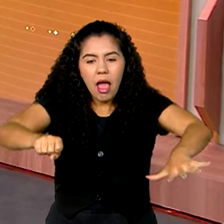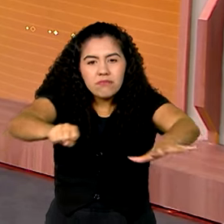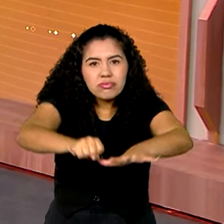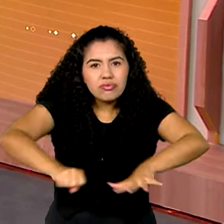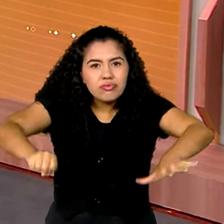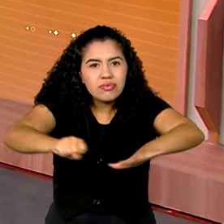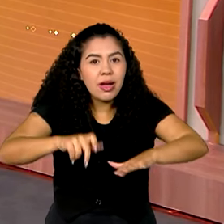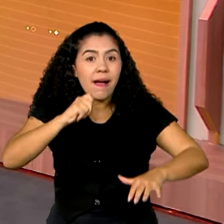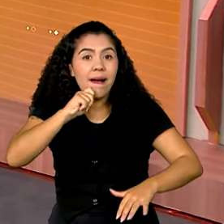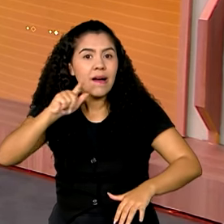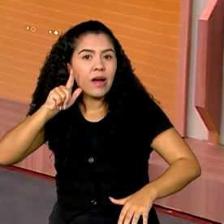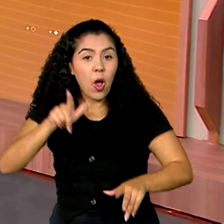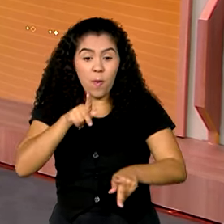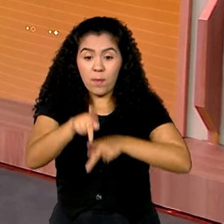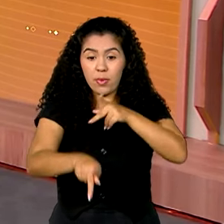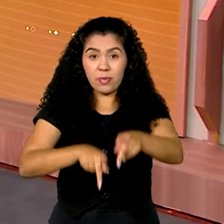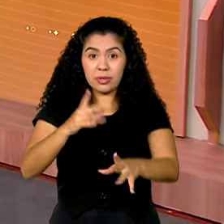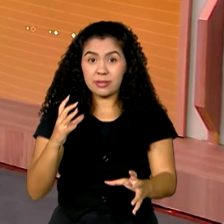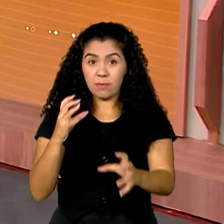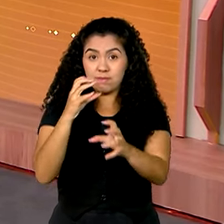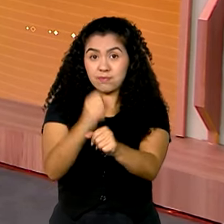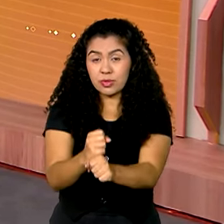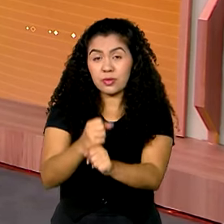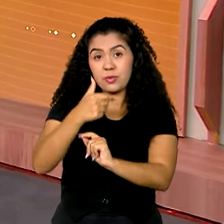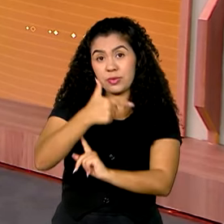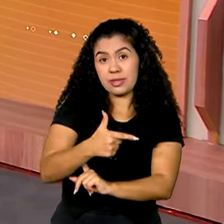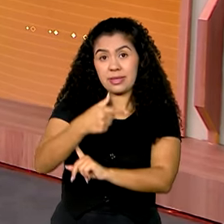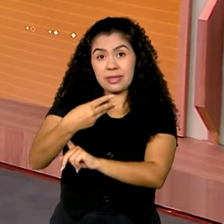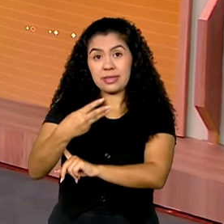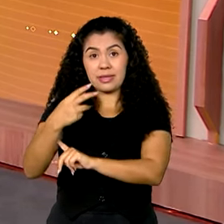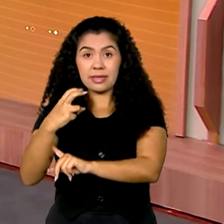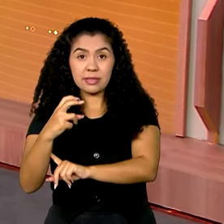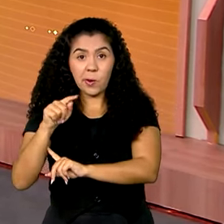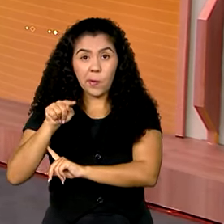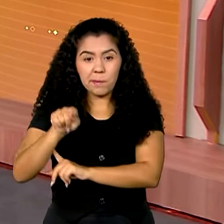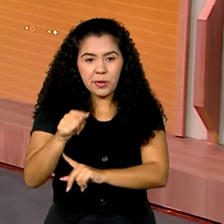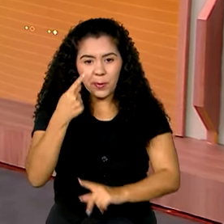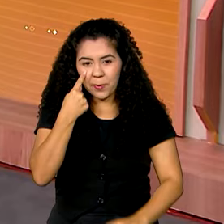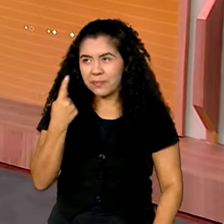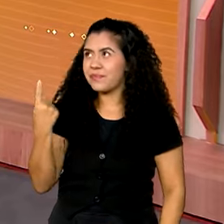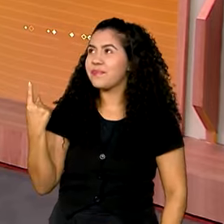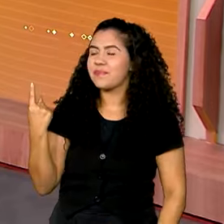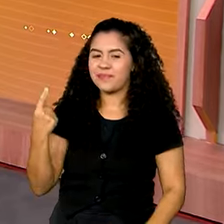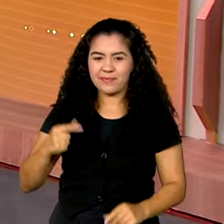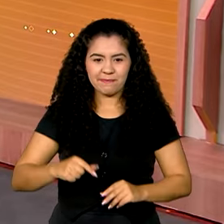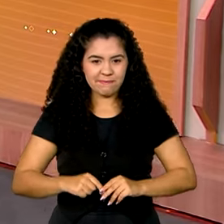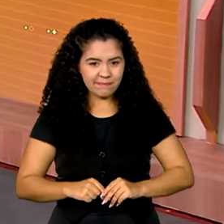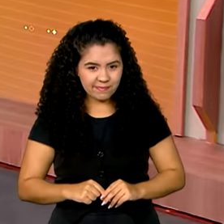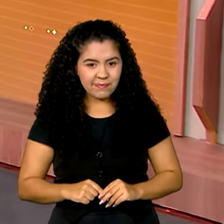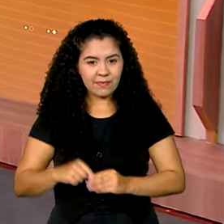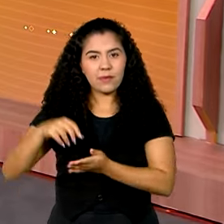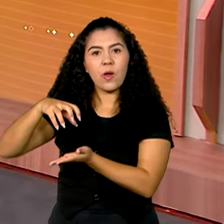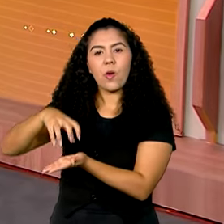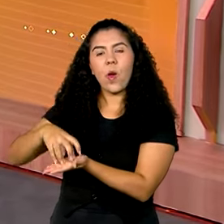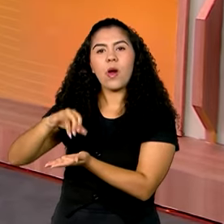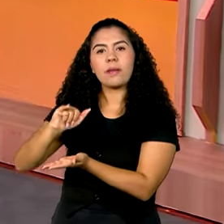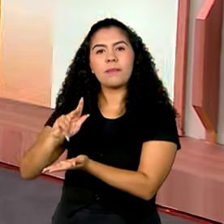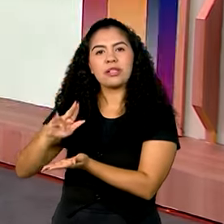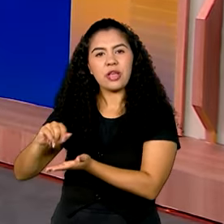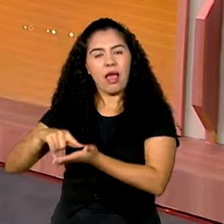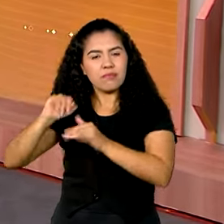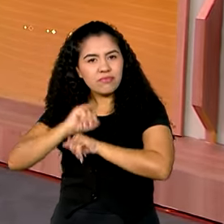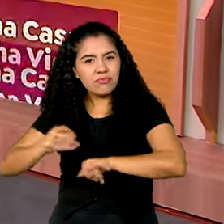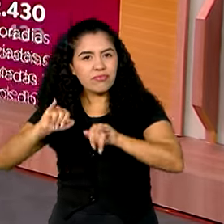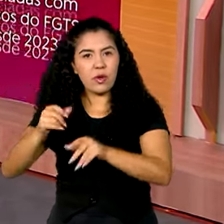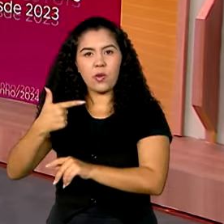a população aí de quase 235 mil pessoas. de acordo com o censo do IBGE